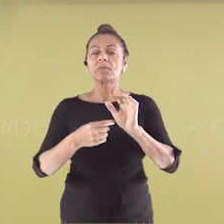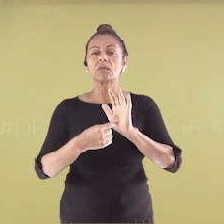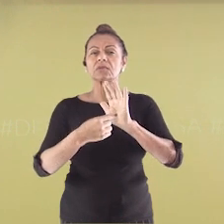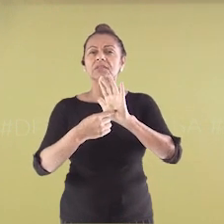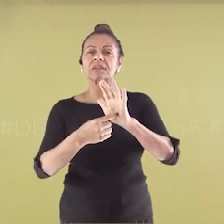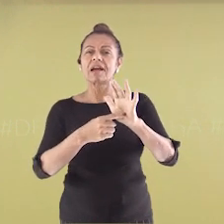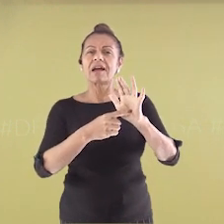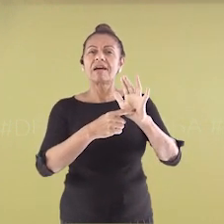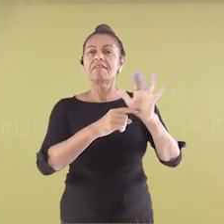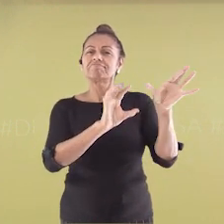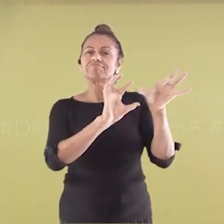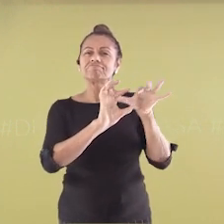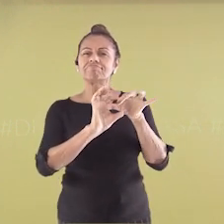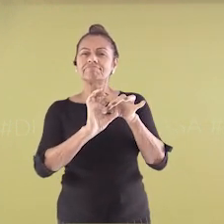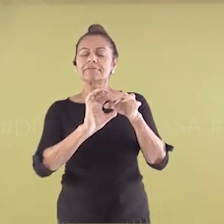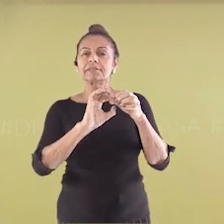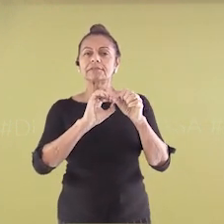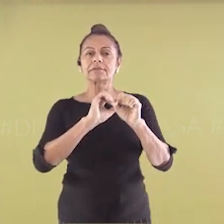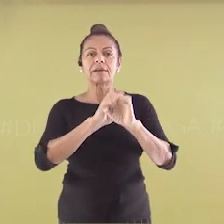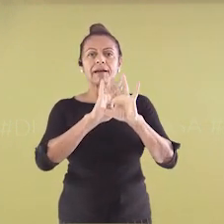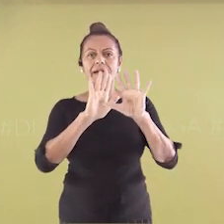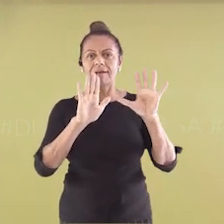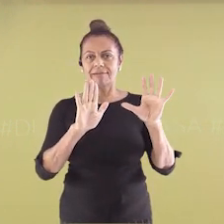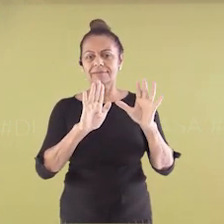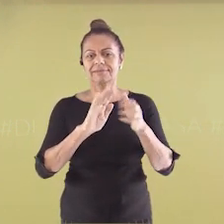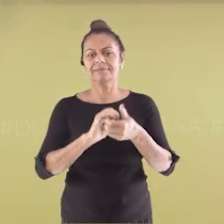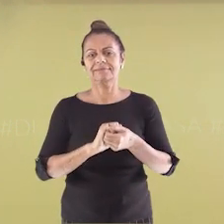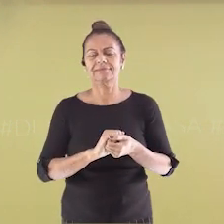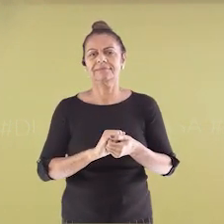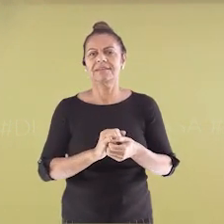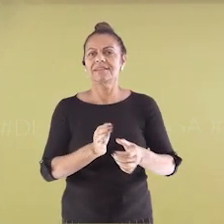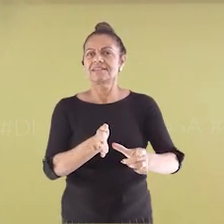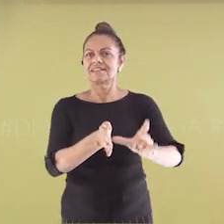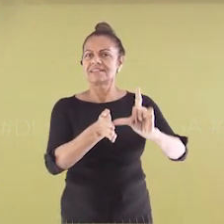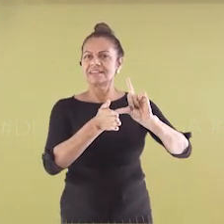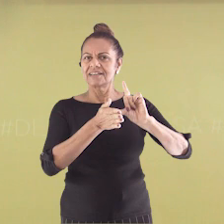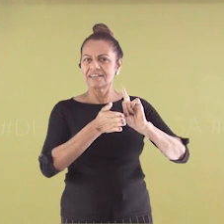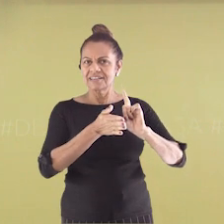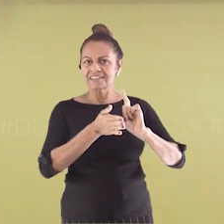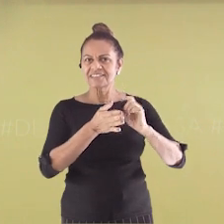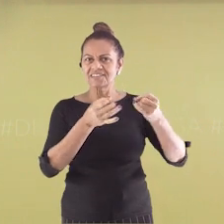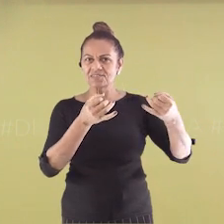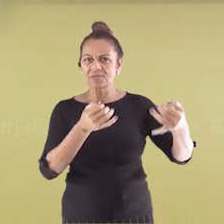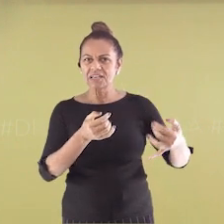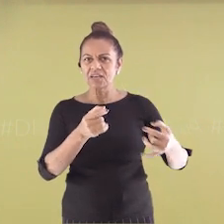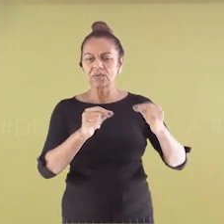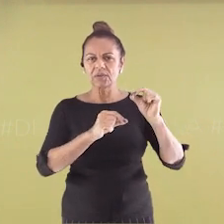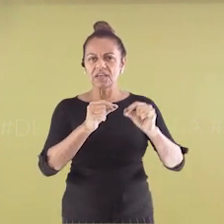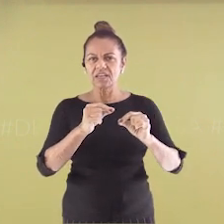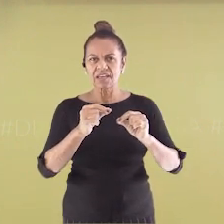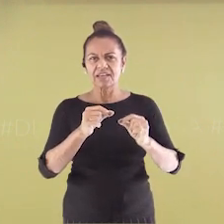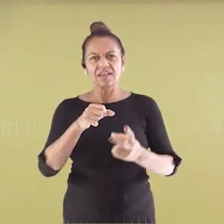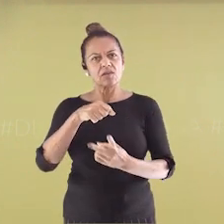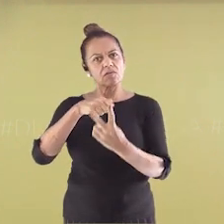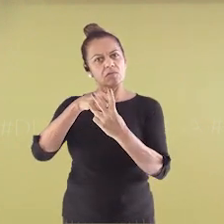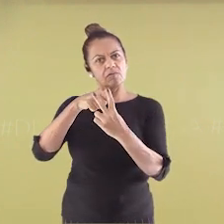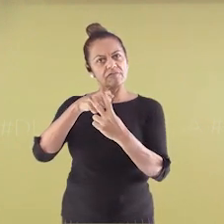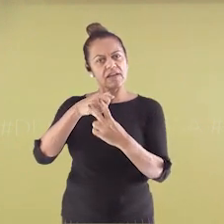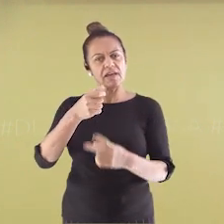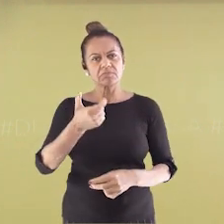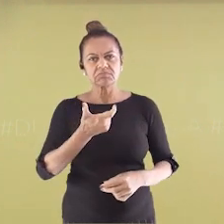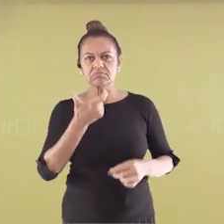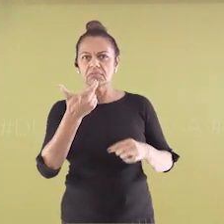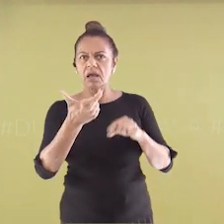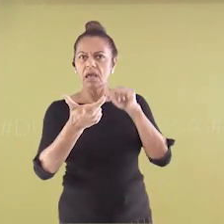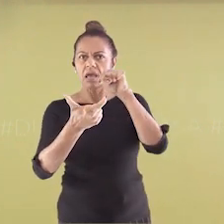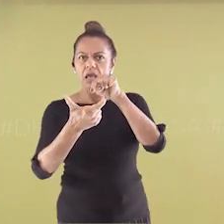para fazer um pouquinho mais de sentido, ok? Vamos lembrar que eu disse lá no começo que o verbo pode flexionar de acordo com a